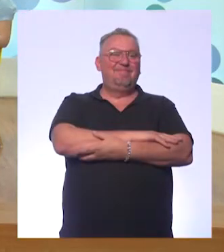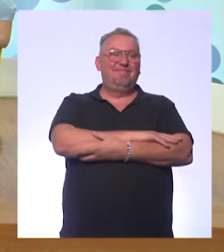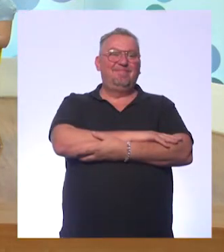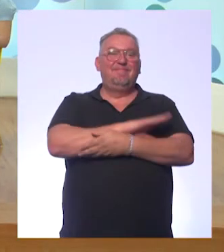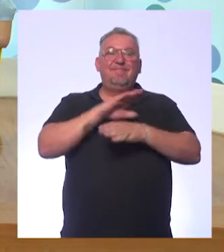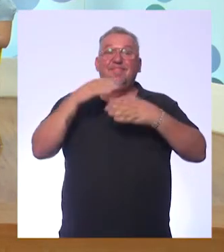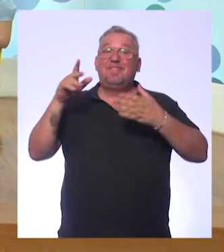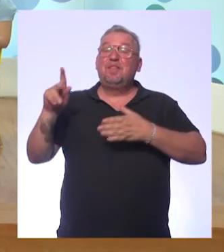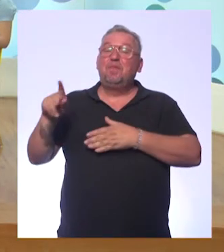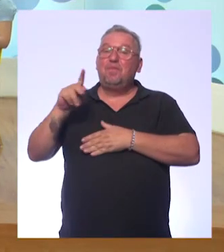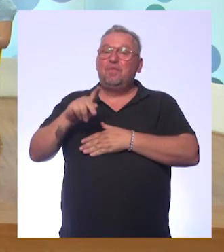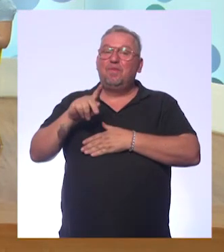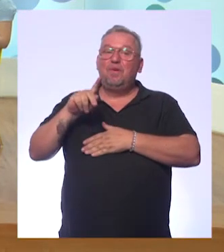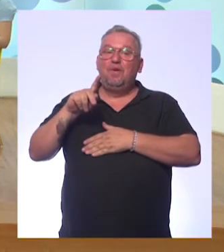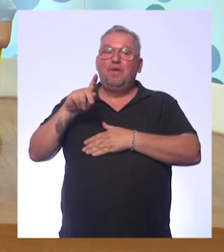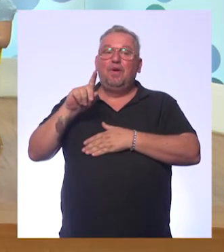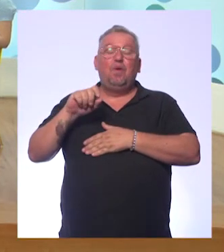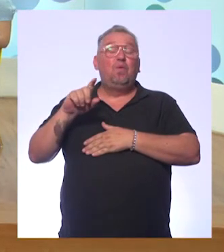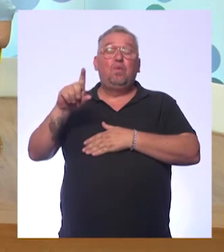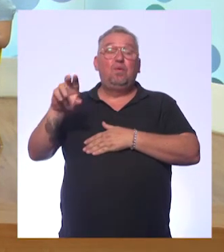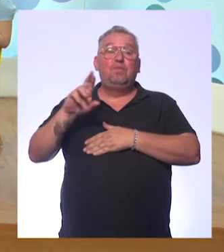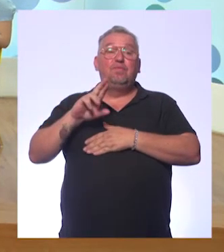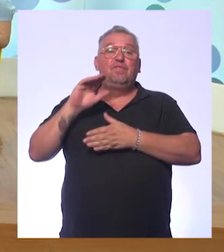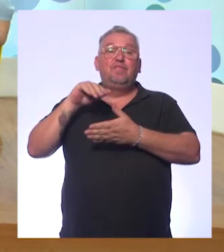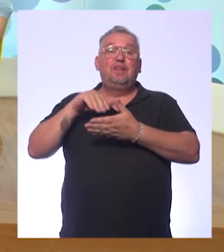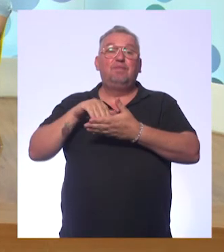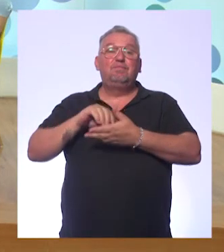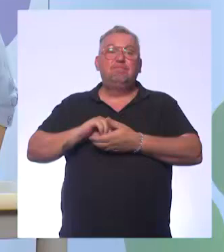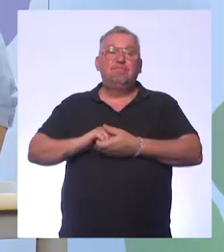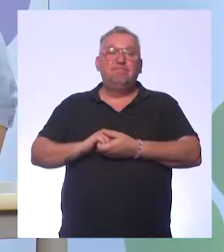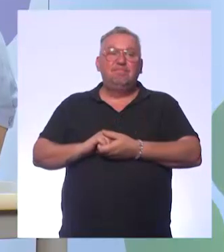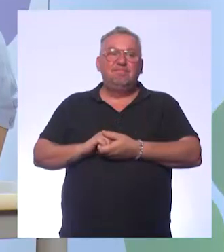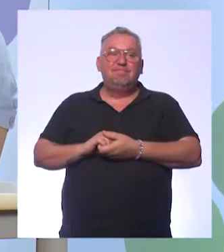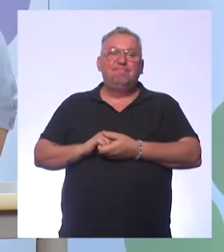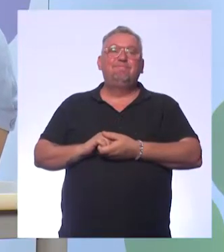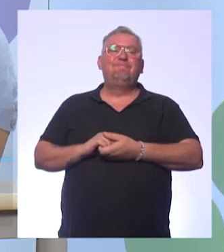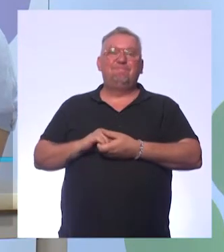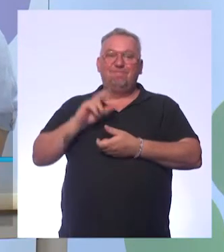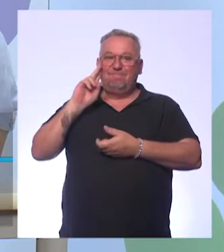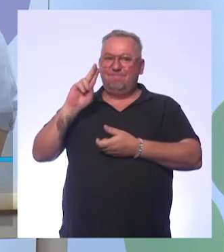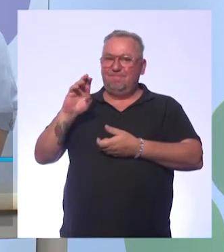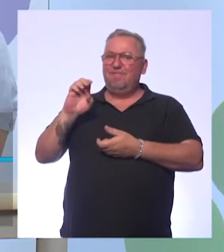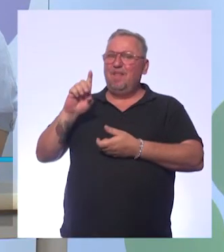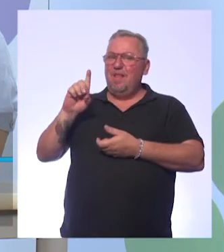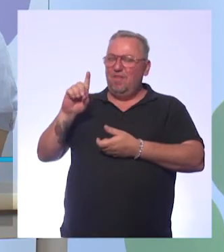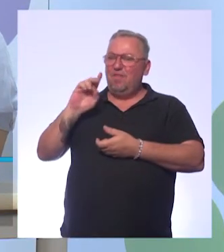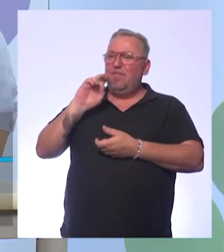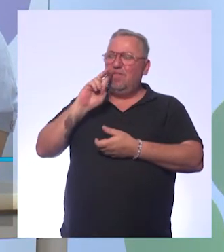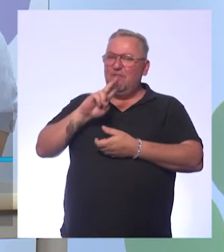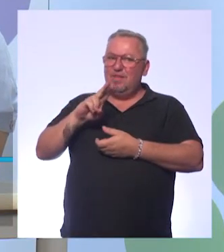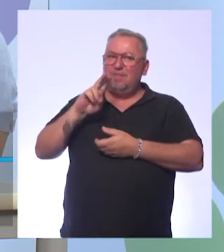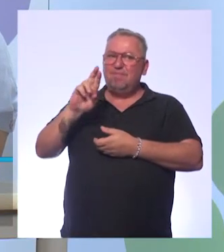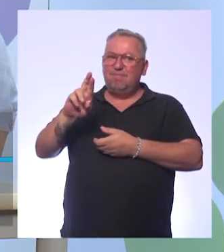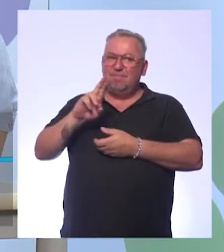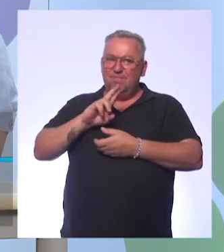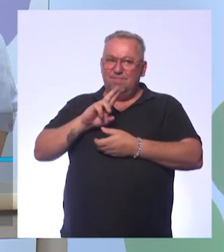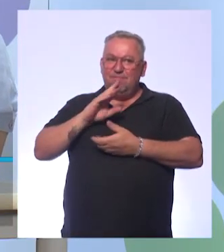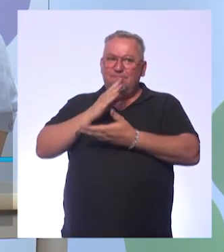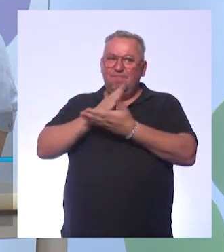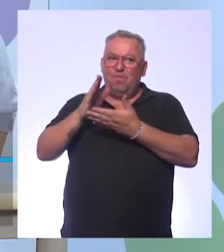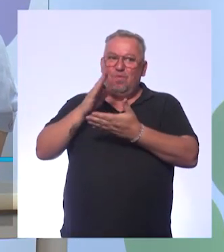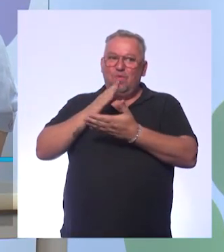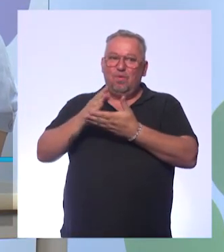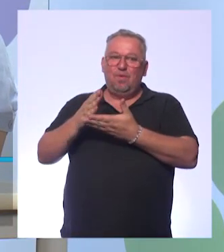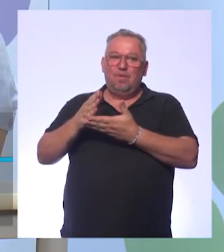E aí, professora, qual o saldo final dessa brincadeira? Olha, Ed, fala sério, viu? Você deu essa resposta lá no